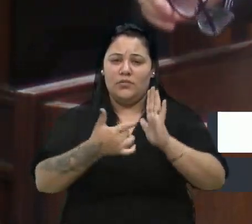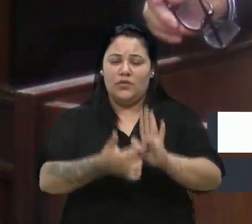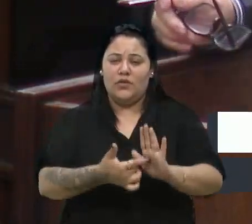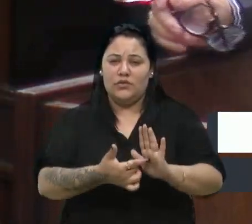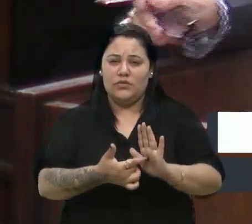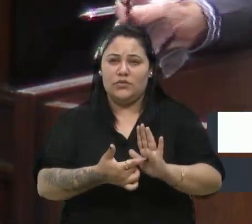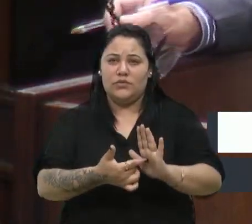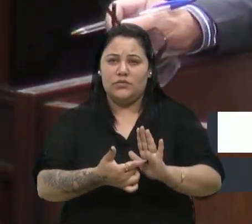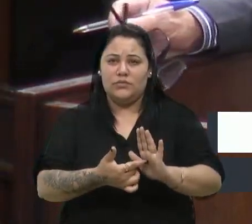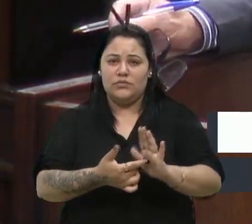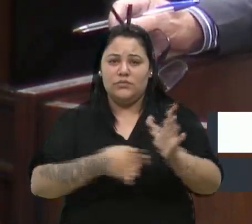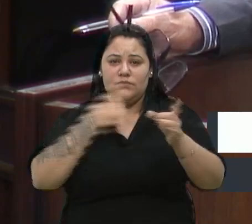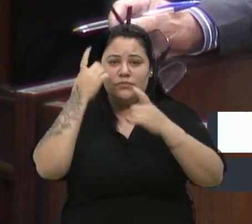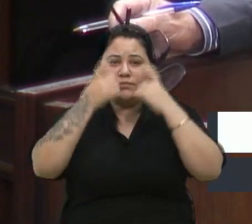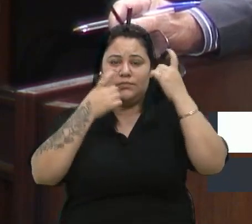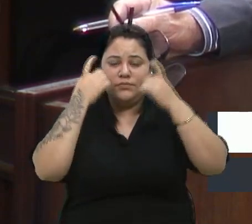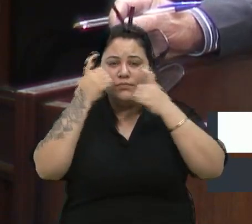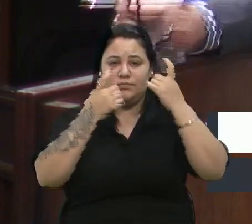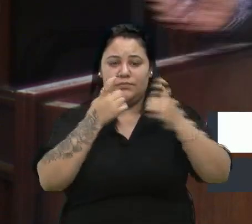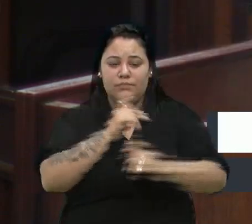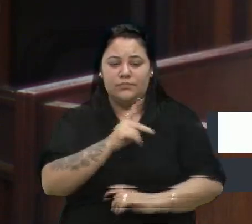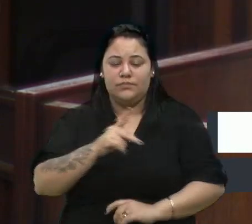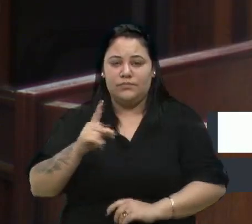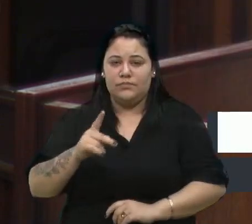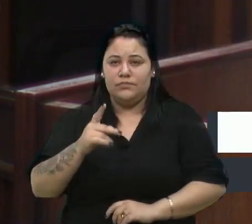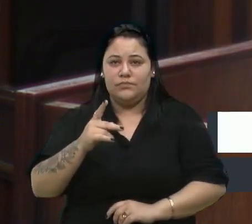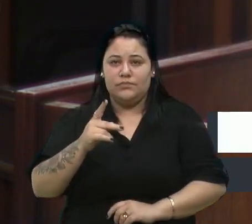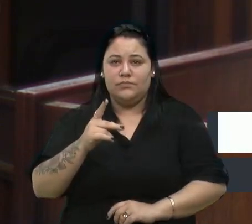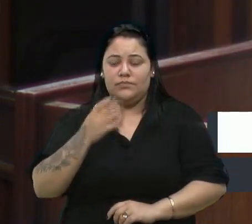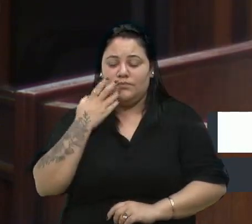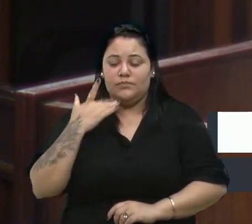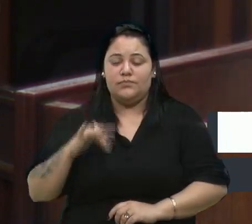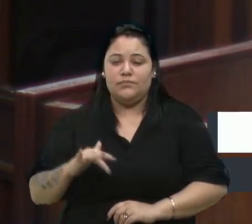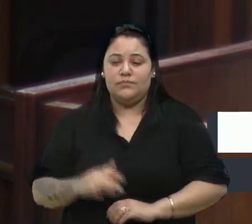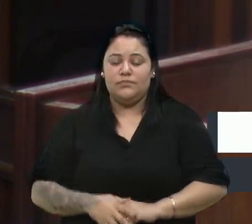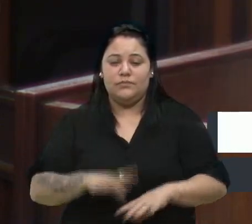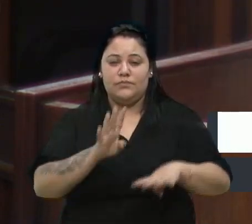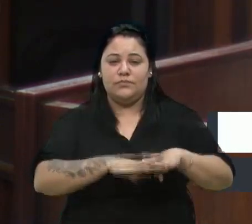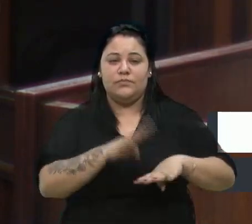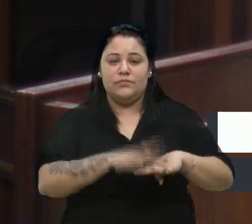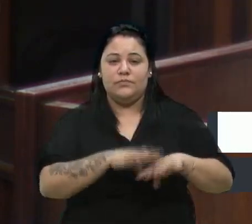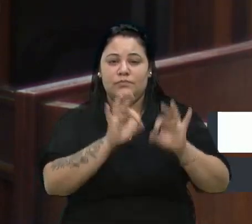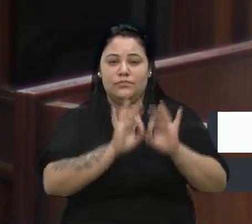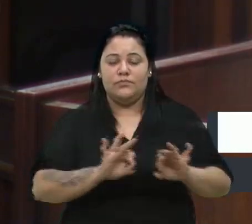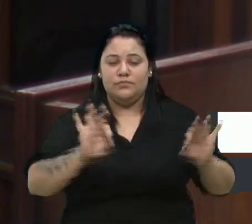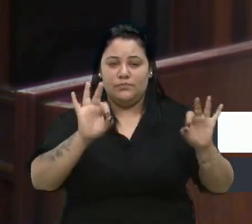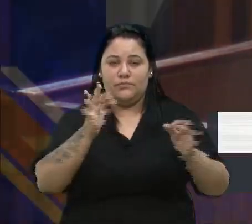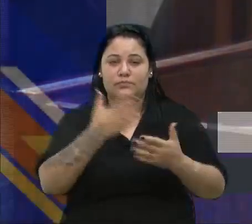educação infantil. E a matemática é simples para todos.